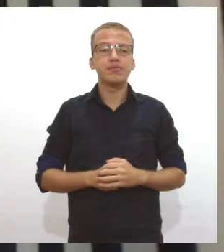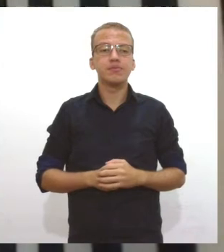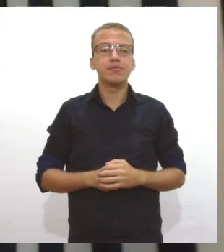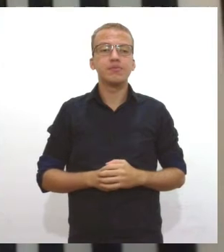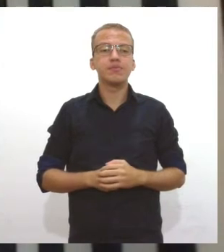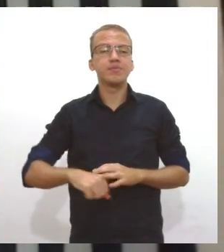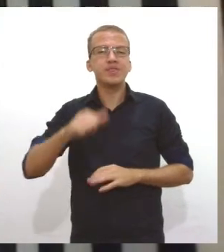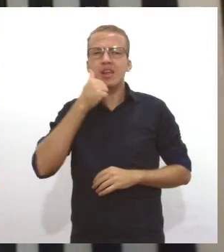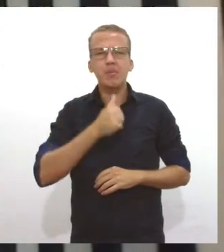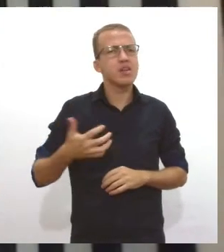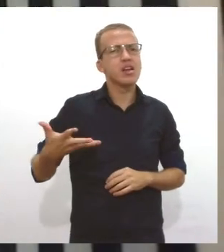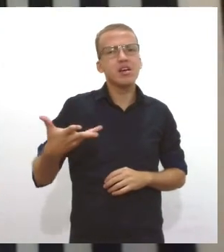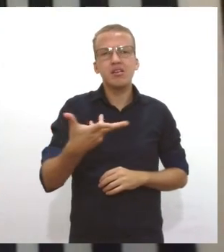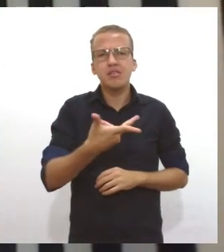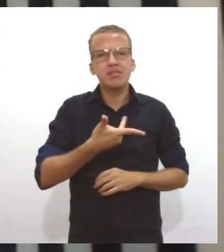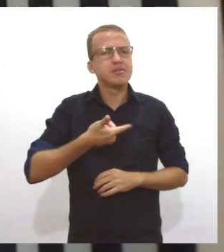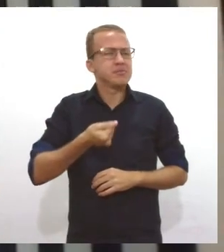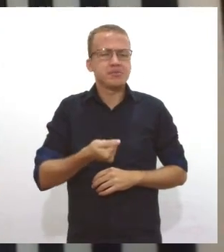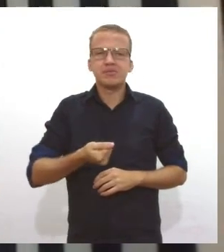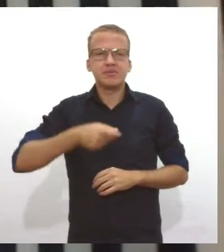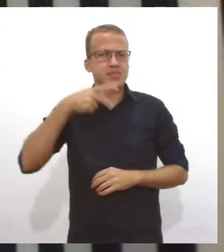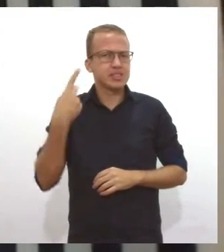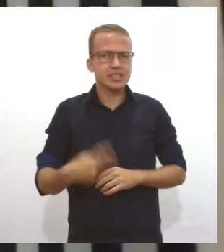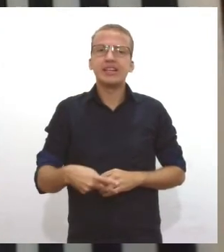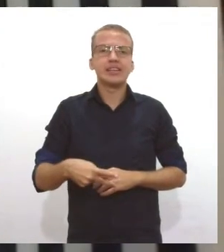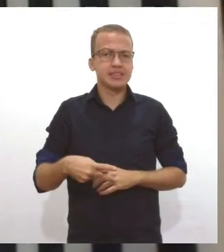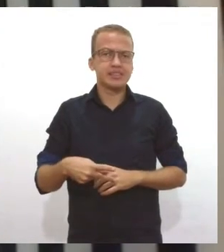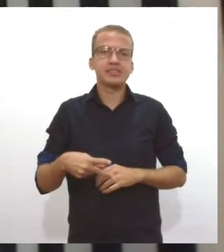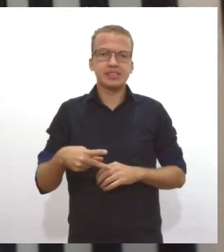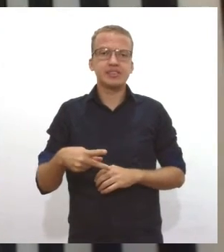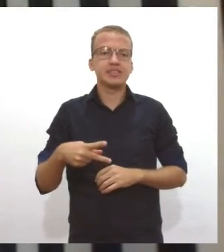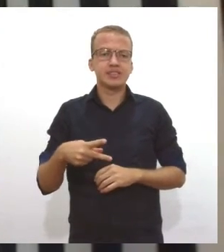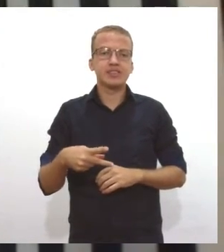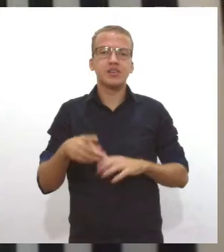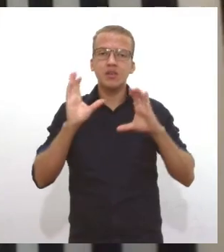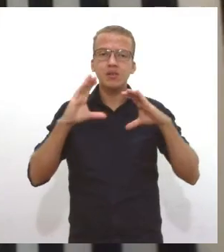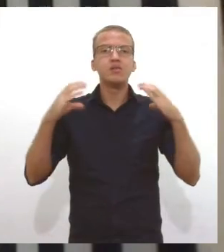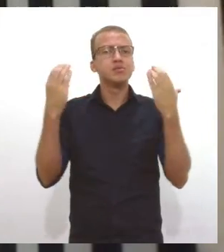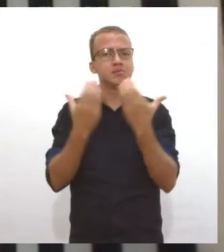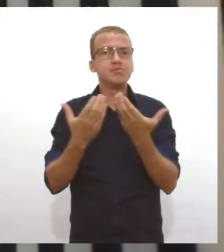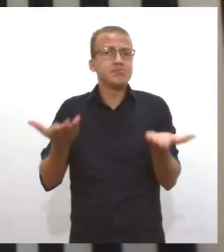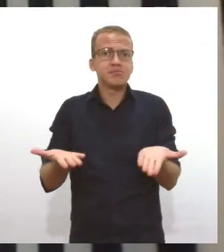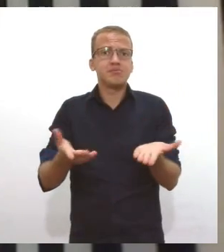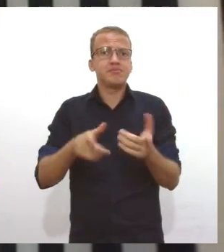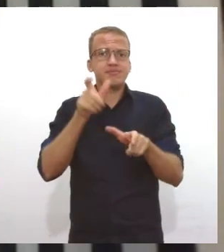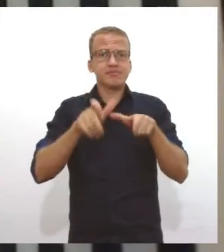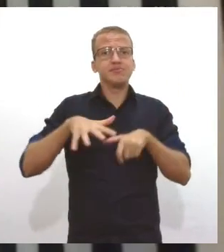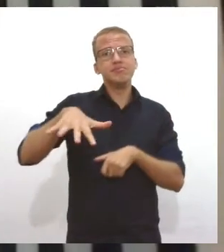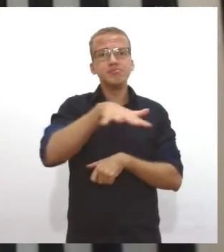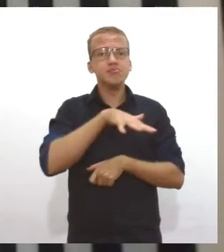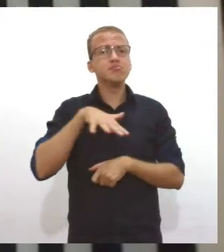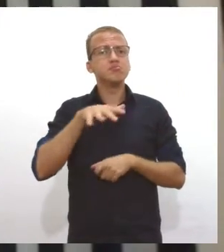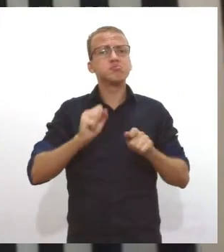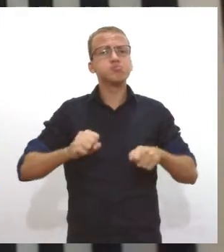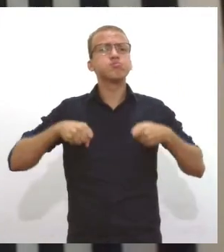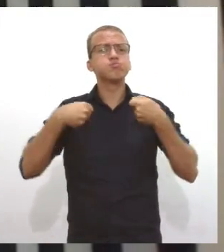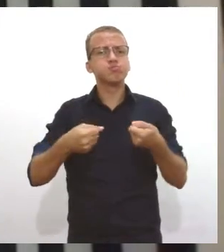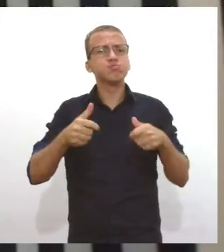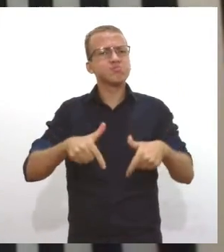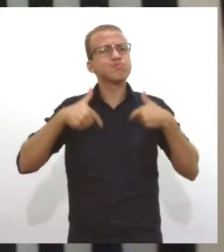competentes aqui no Parlamento inicia as mulheres são dedicadas às mulheres são Valente as